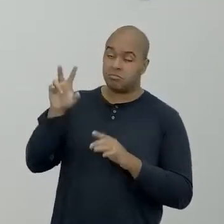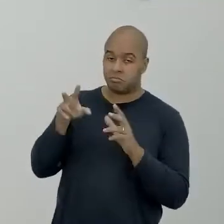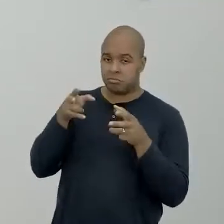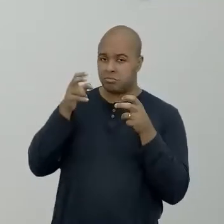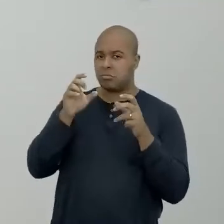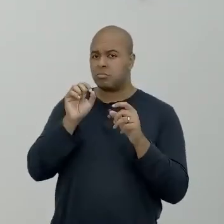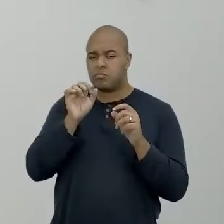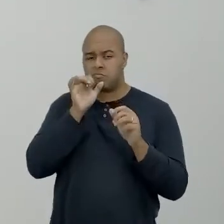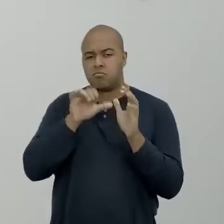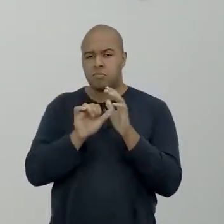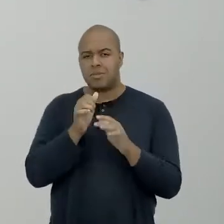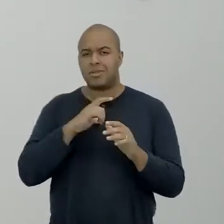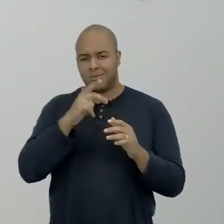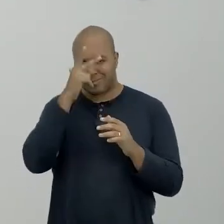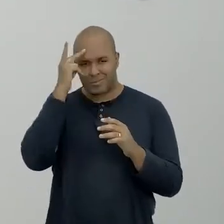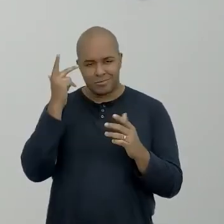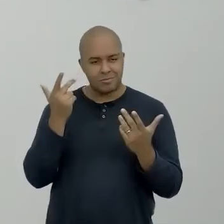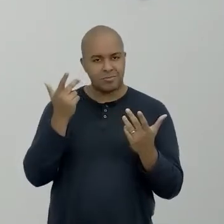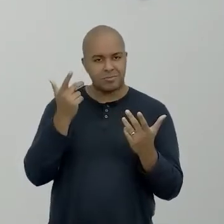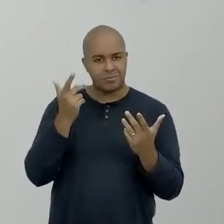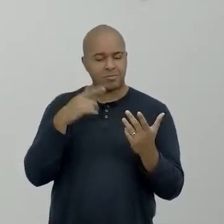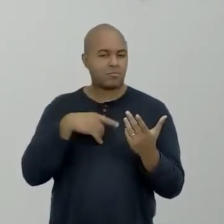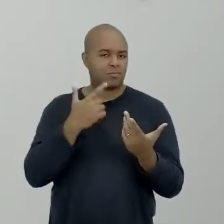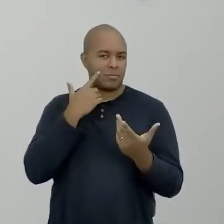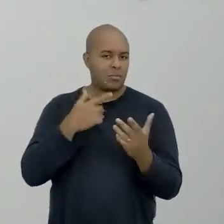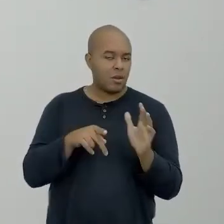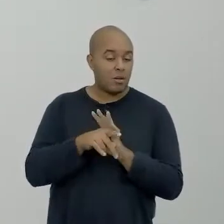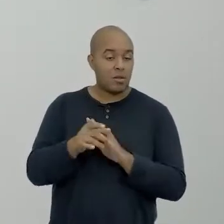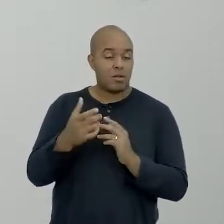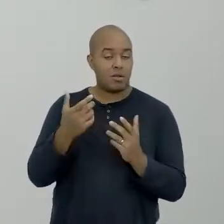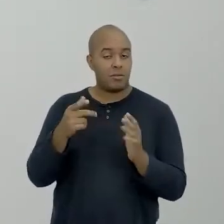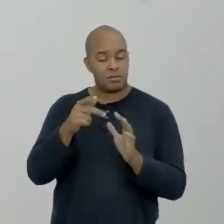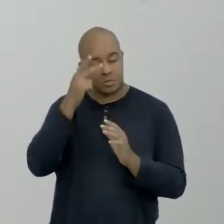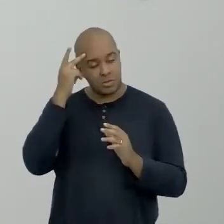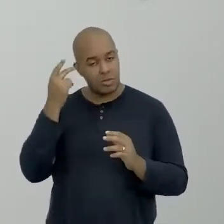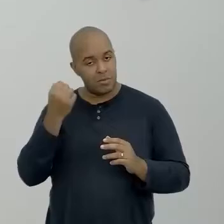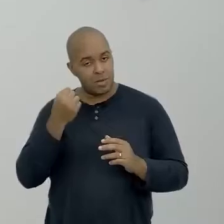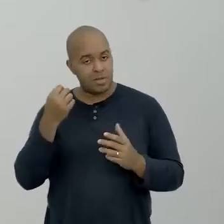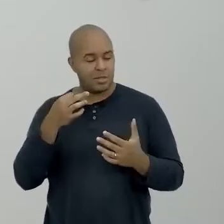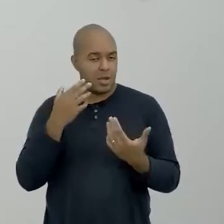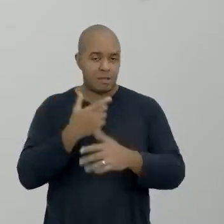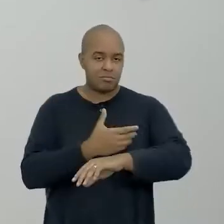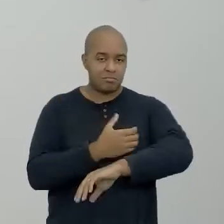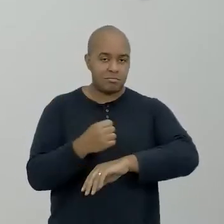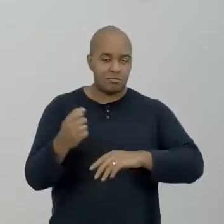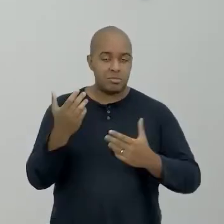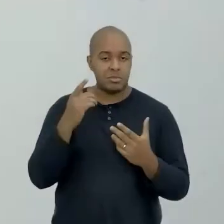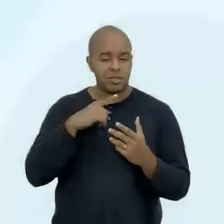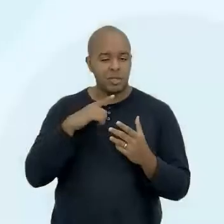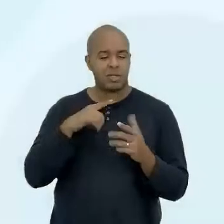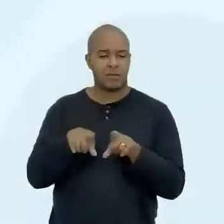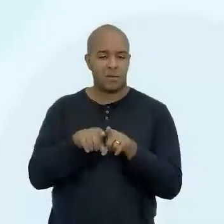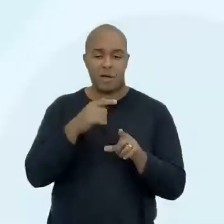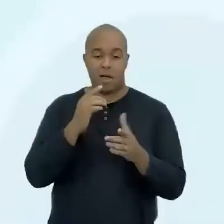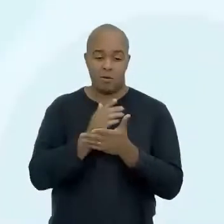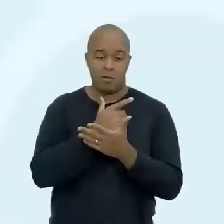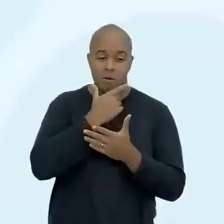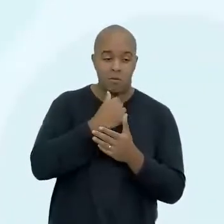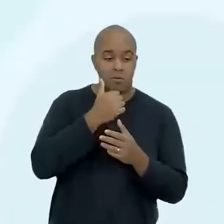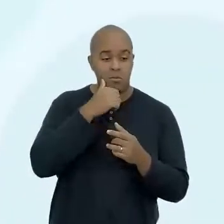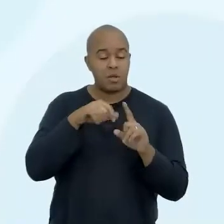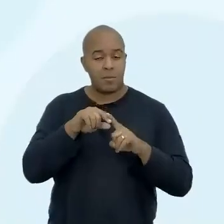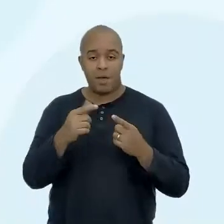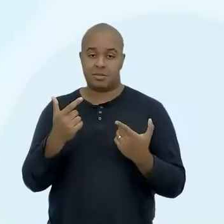lugar é que aí existem pessoas brancas, certo? Pessoas brancas, tem até homens e mulheres,